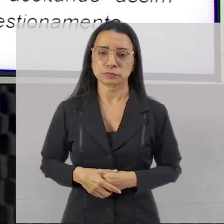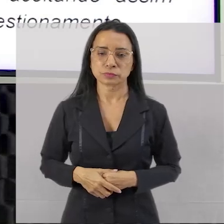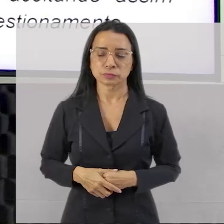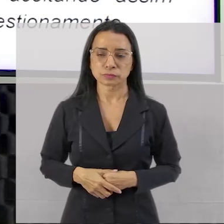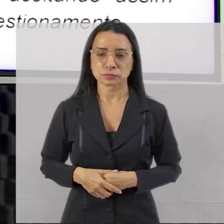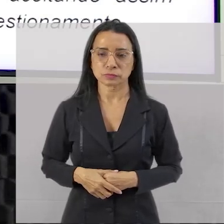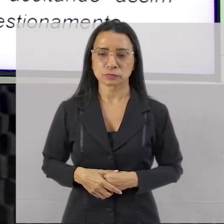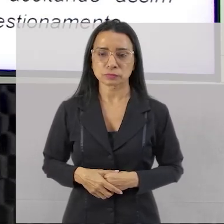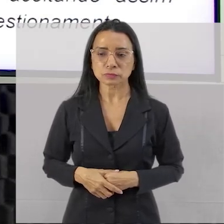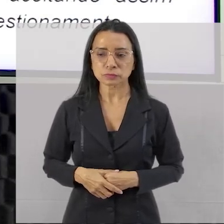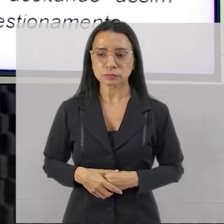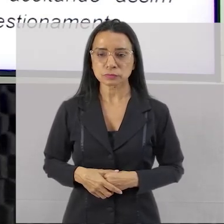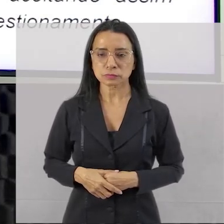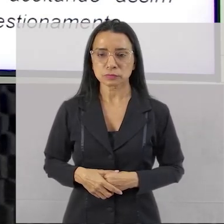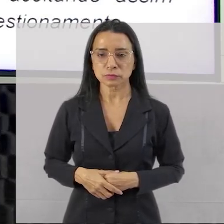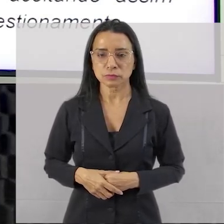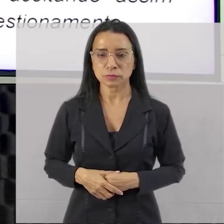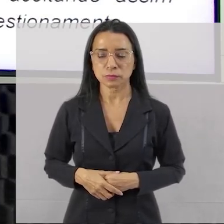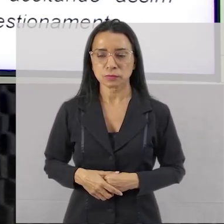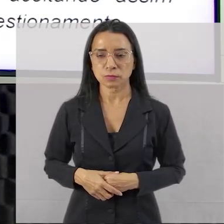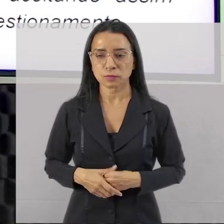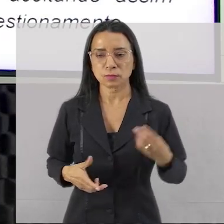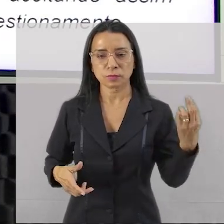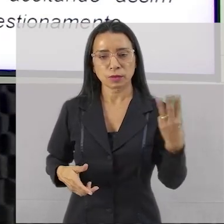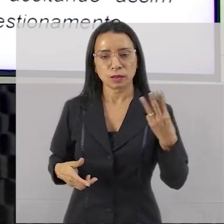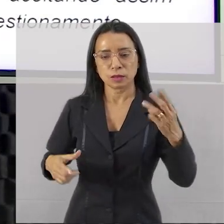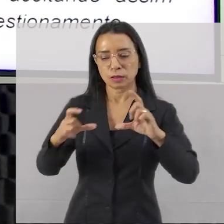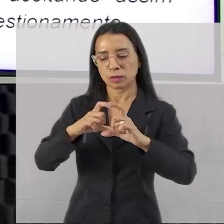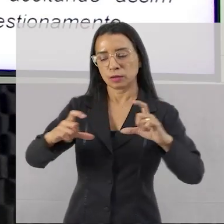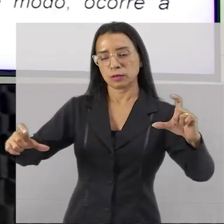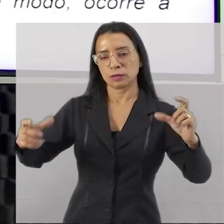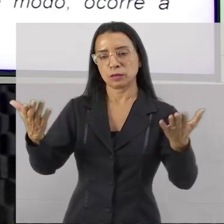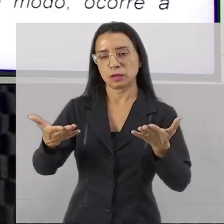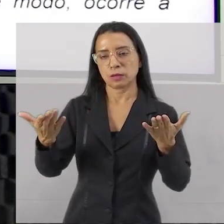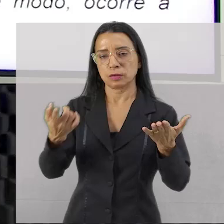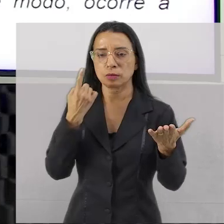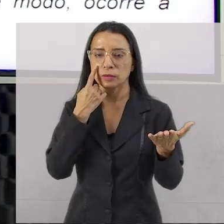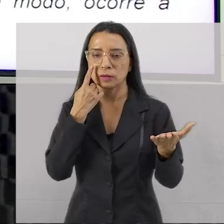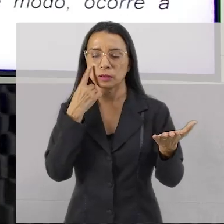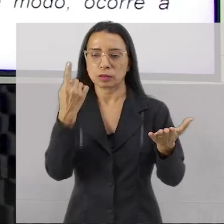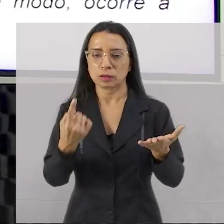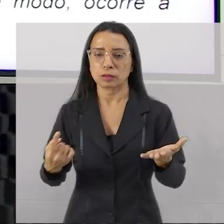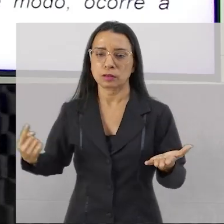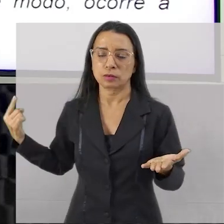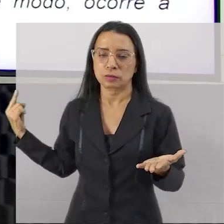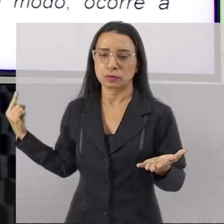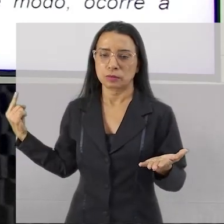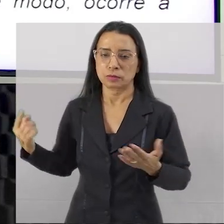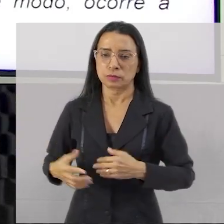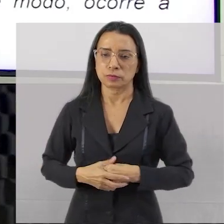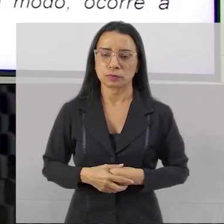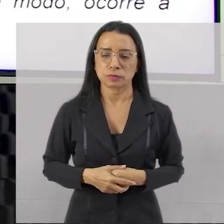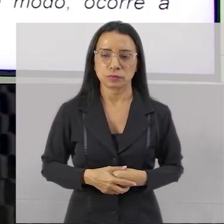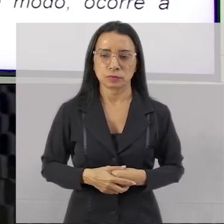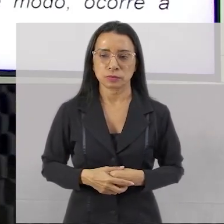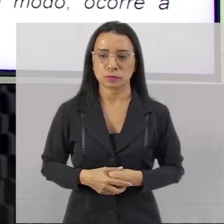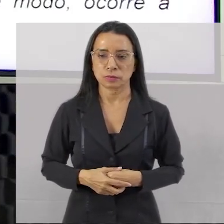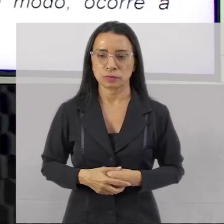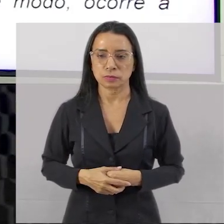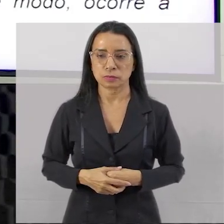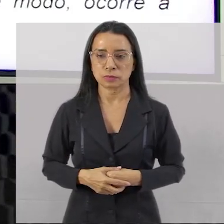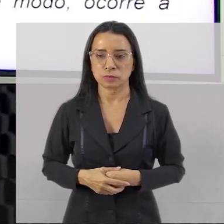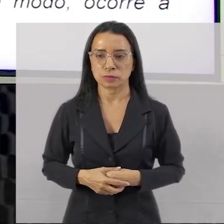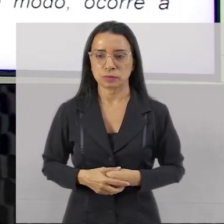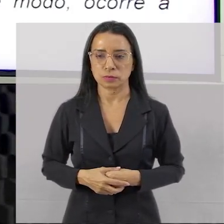tópico frasal, estratégia argumentativa. Agora a gente vai para análise. Terceiro período, sob esse viés,